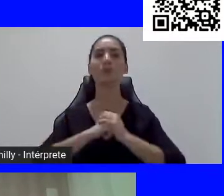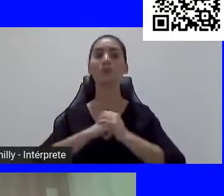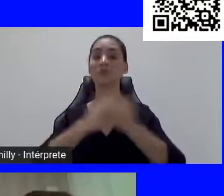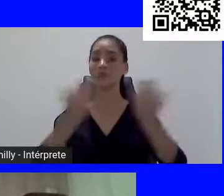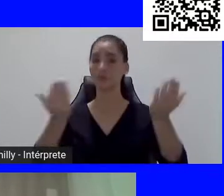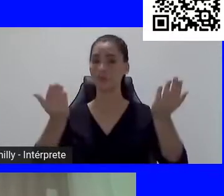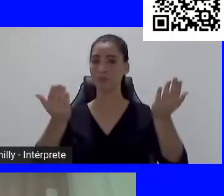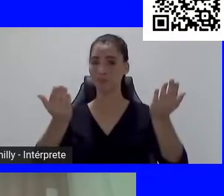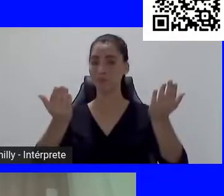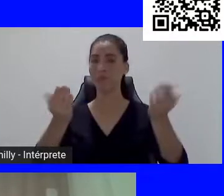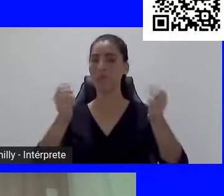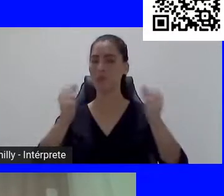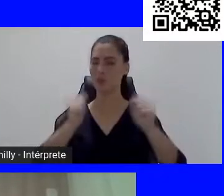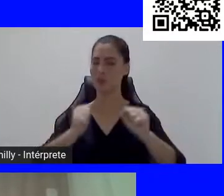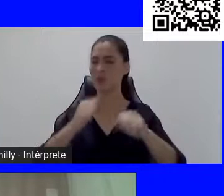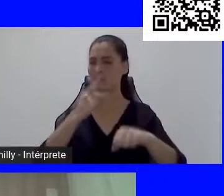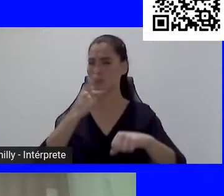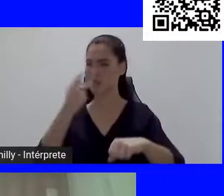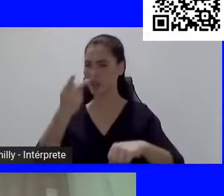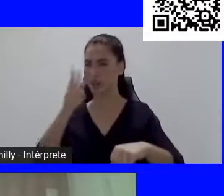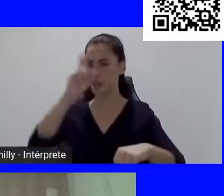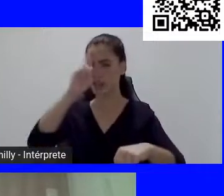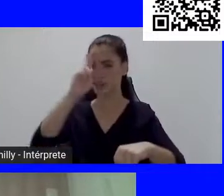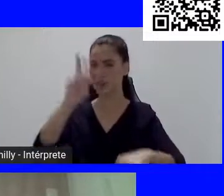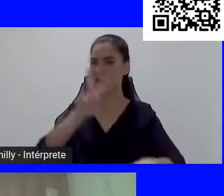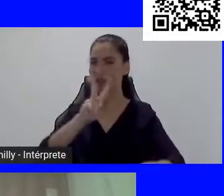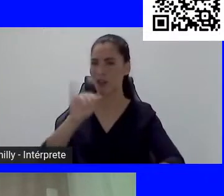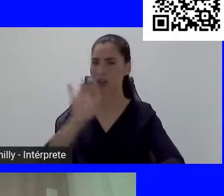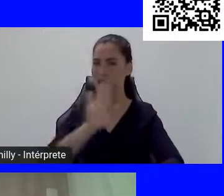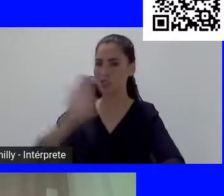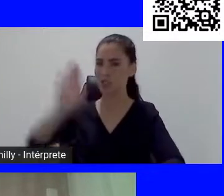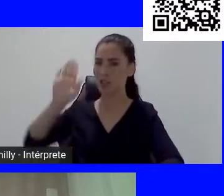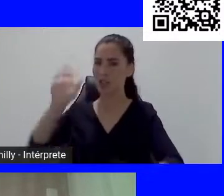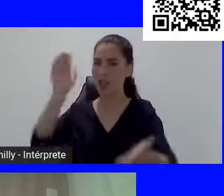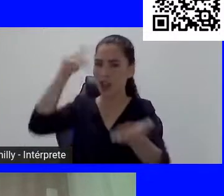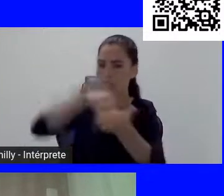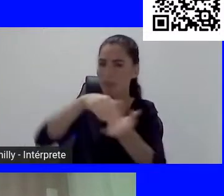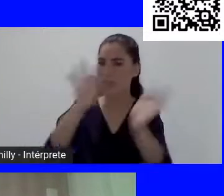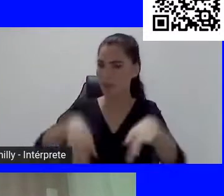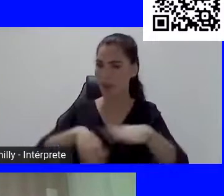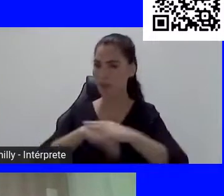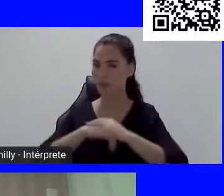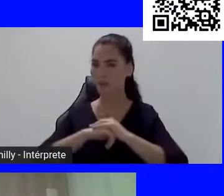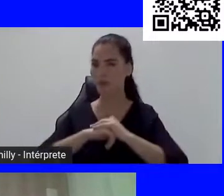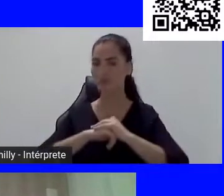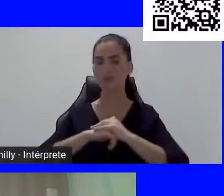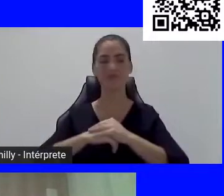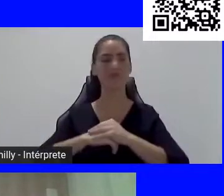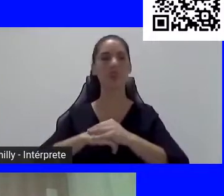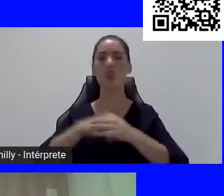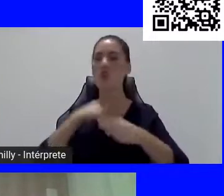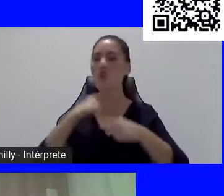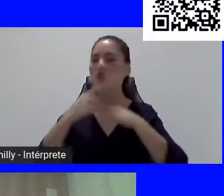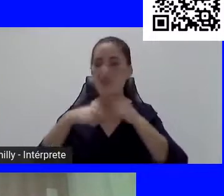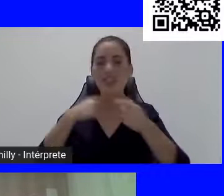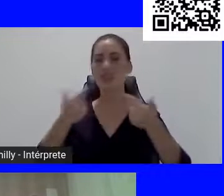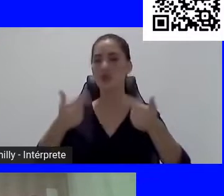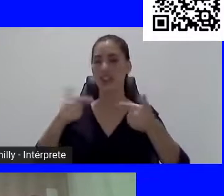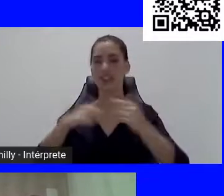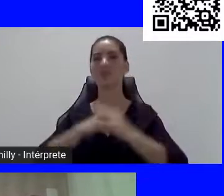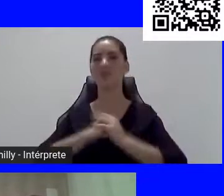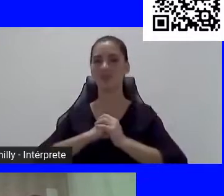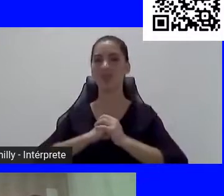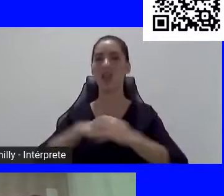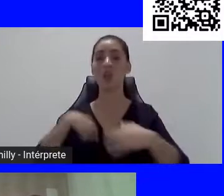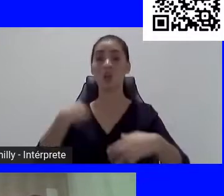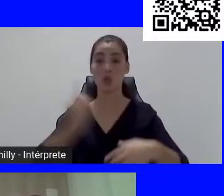a candidatura até o final? Sem dúvida nenhuma. Esse é o nosso propósito. Nós vamos até o final com